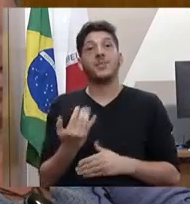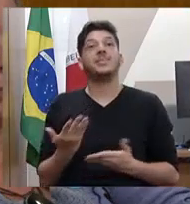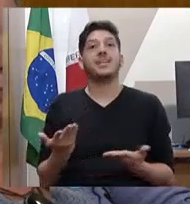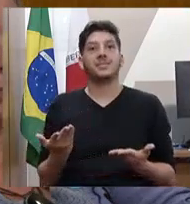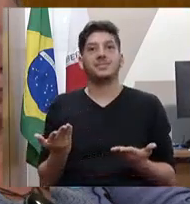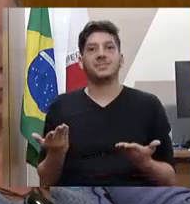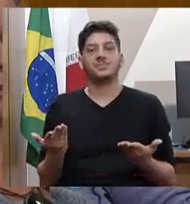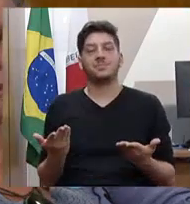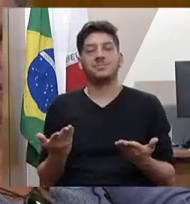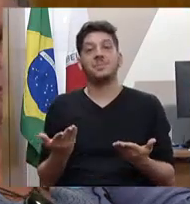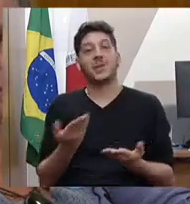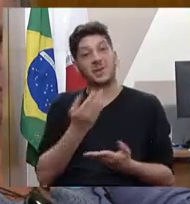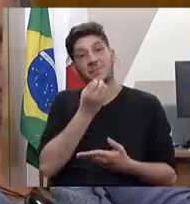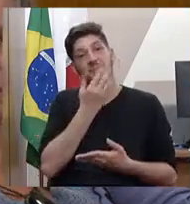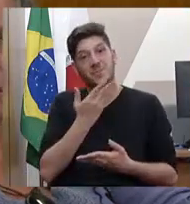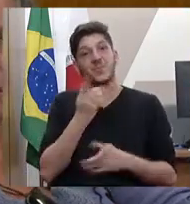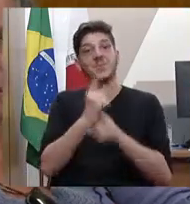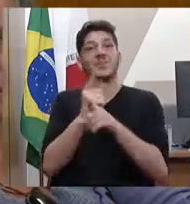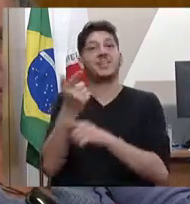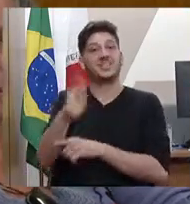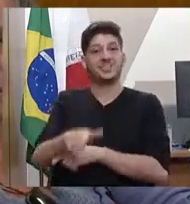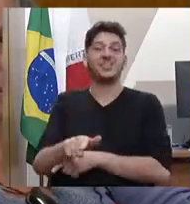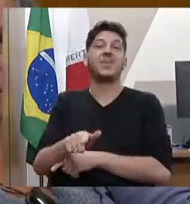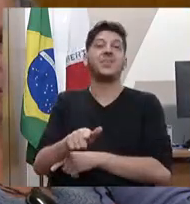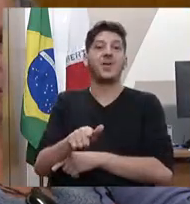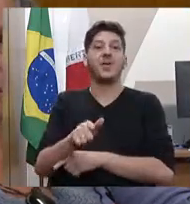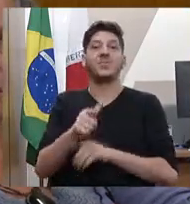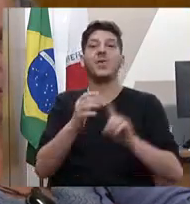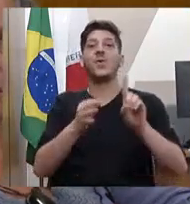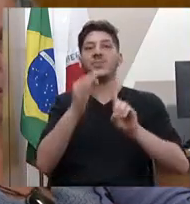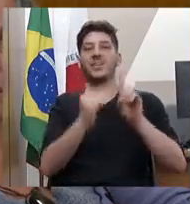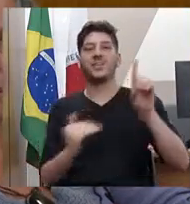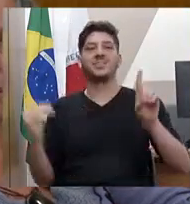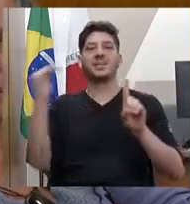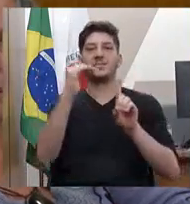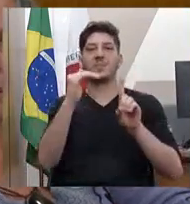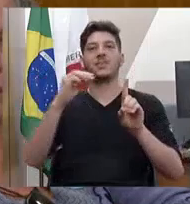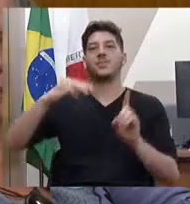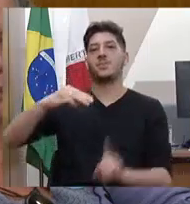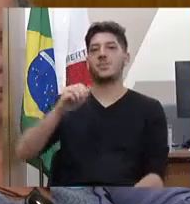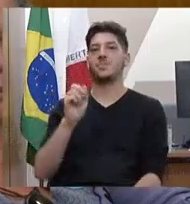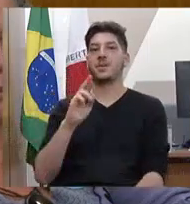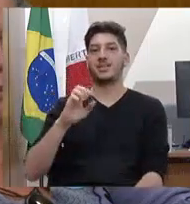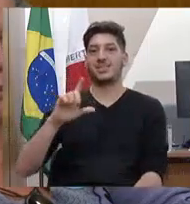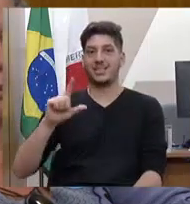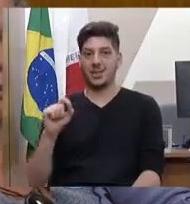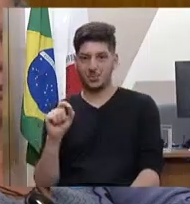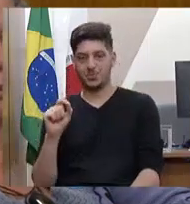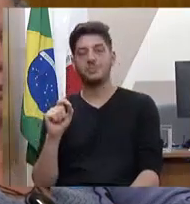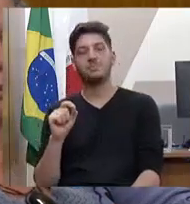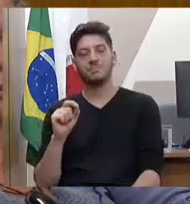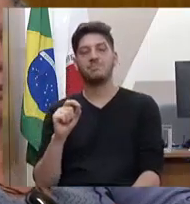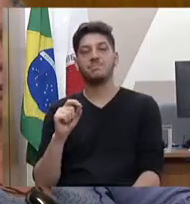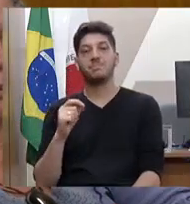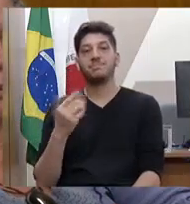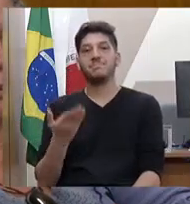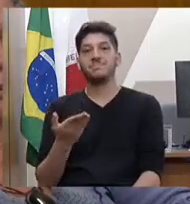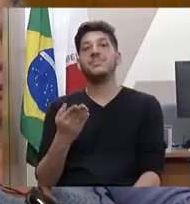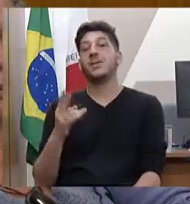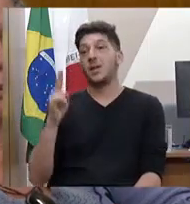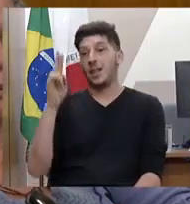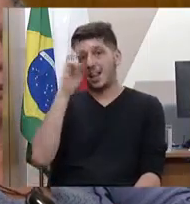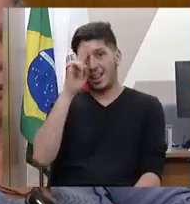bom rever né O desembargador Marcelo pertence lembro eu